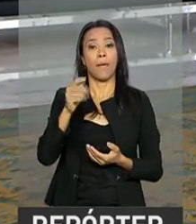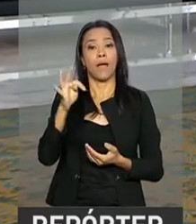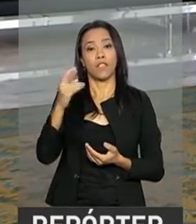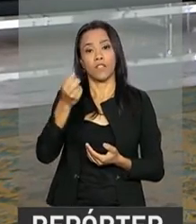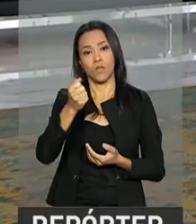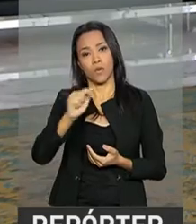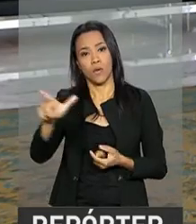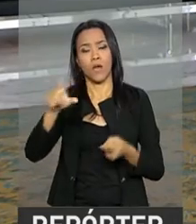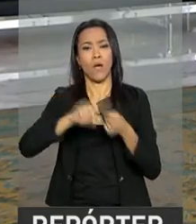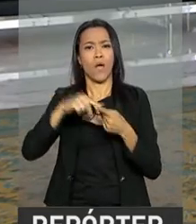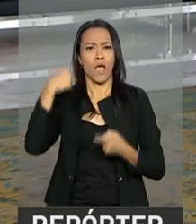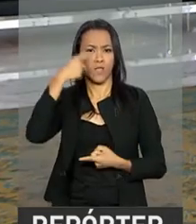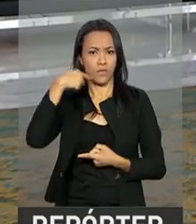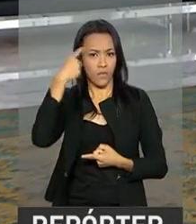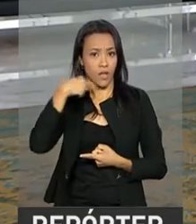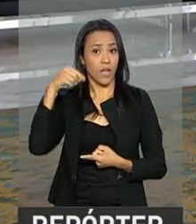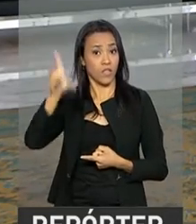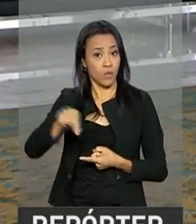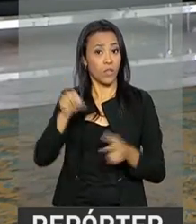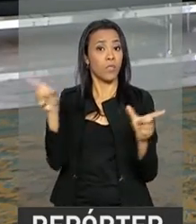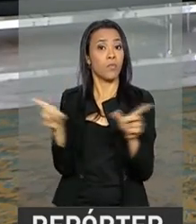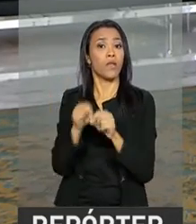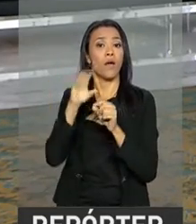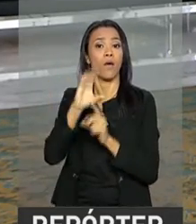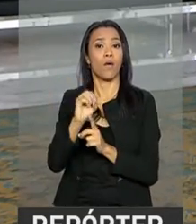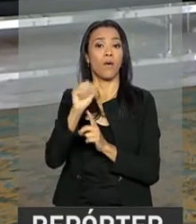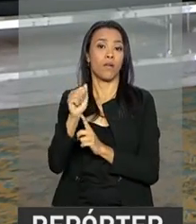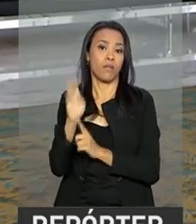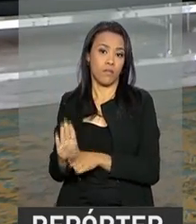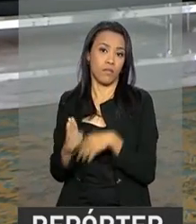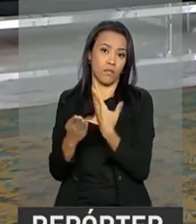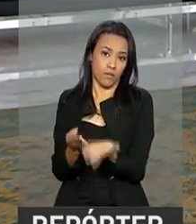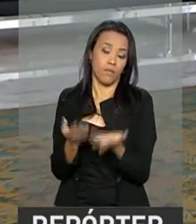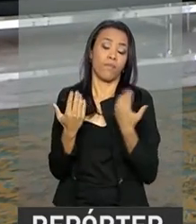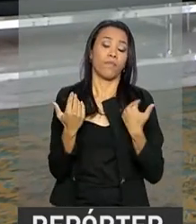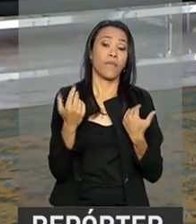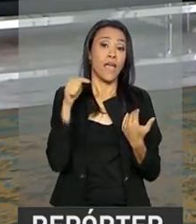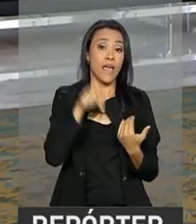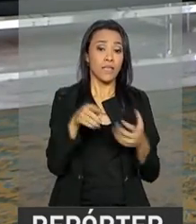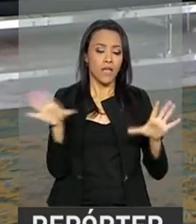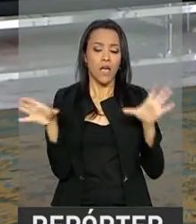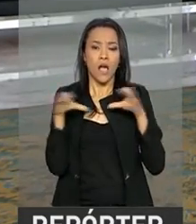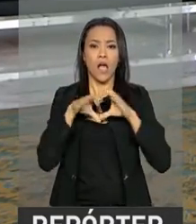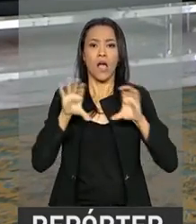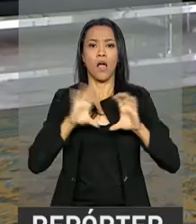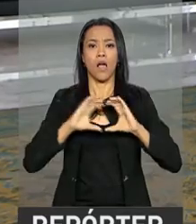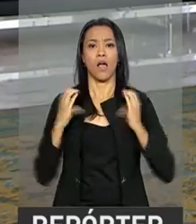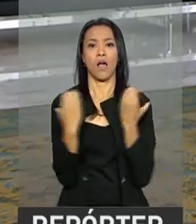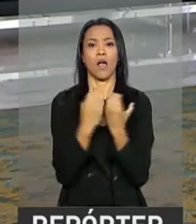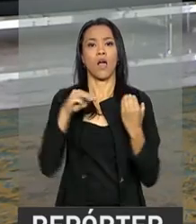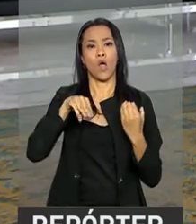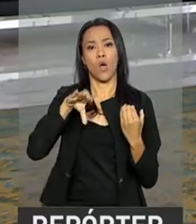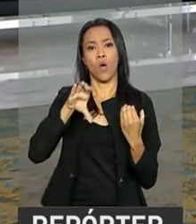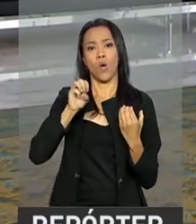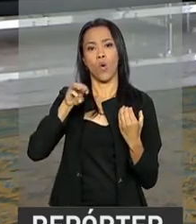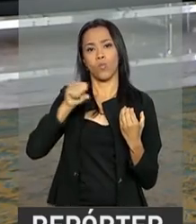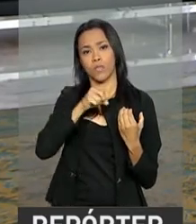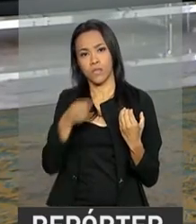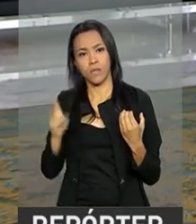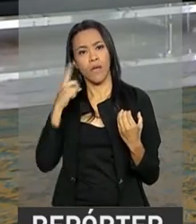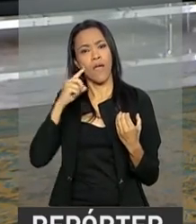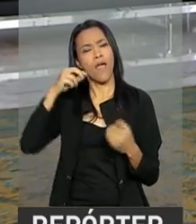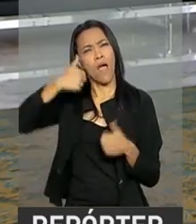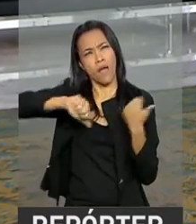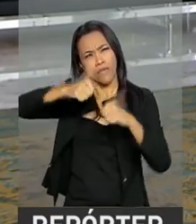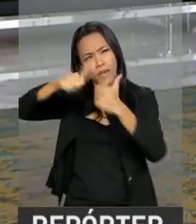e também um advogado indicado pela Ordem dos Advogados da União. A ideia, então, dessa comissão de reforma é avaliar o atual